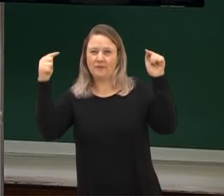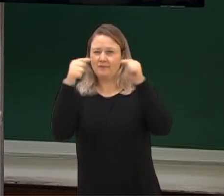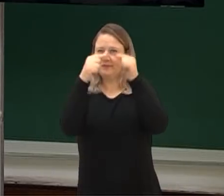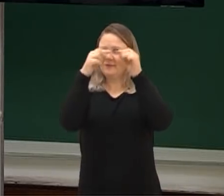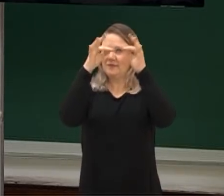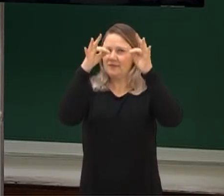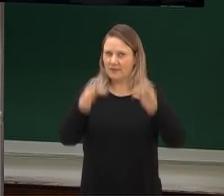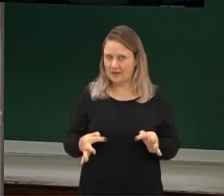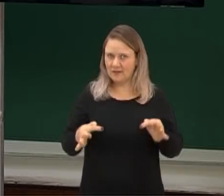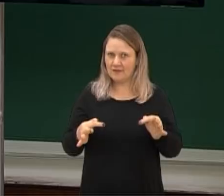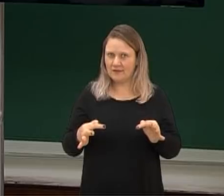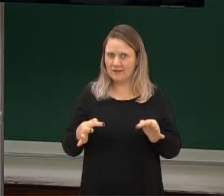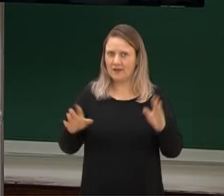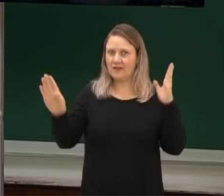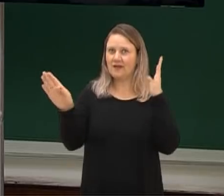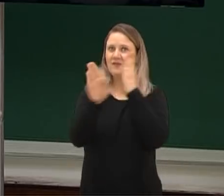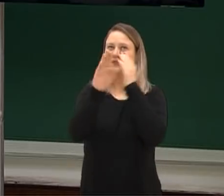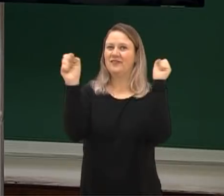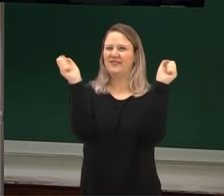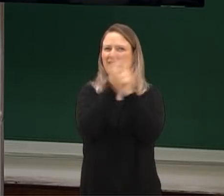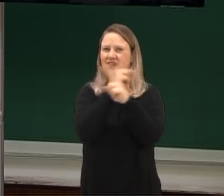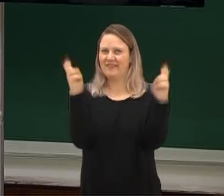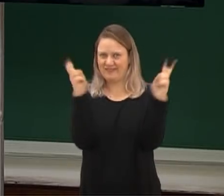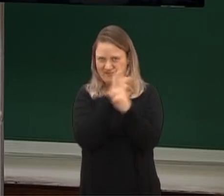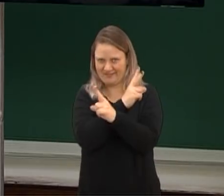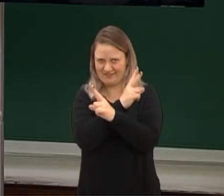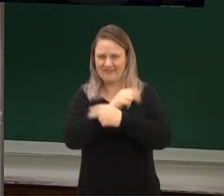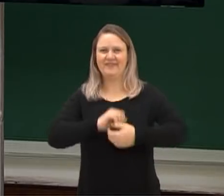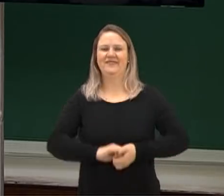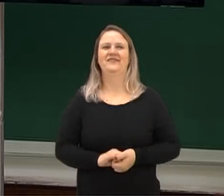a formação do Parque Estadual de Vila Velha.